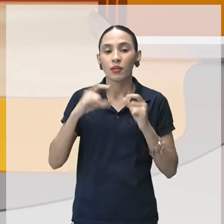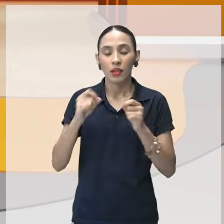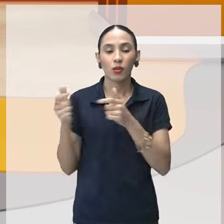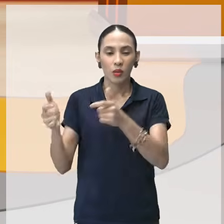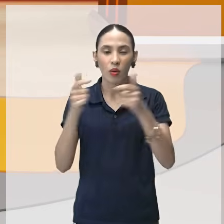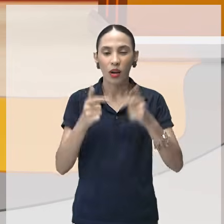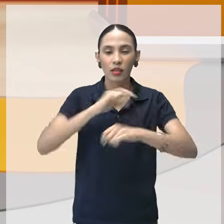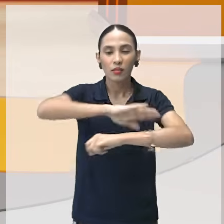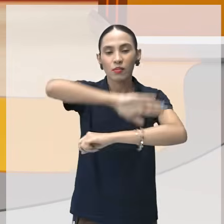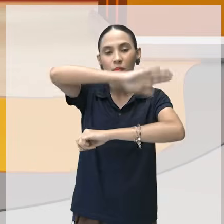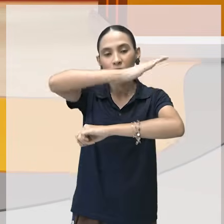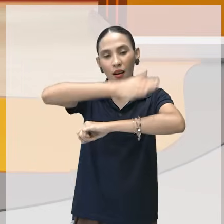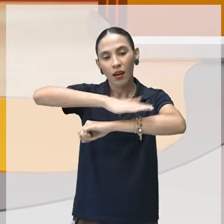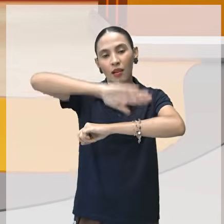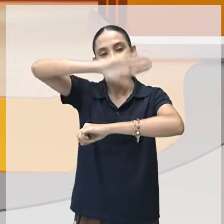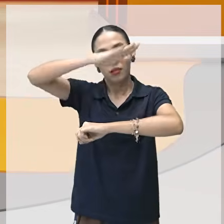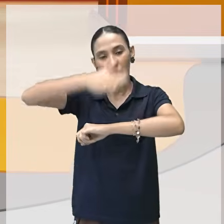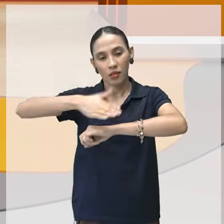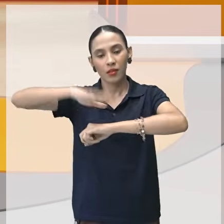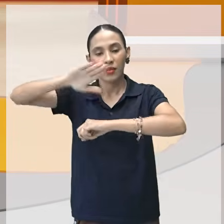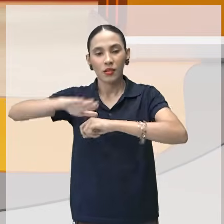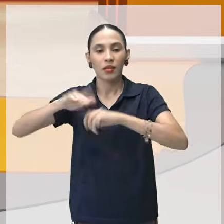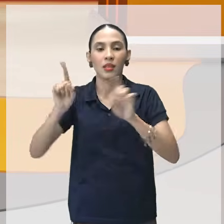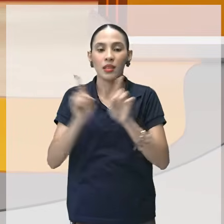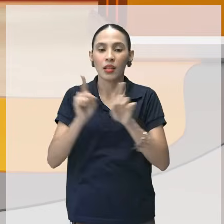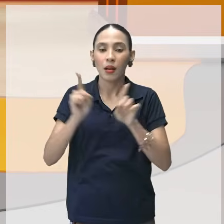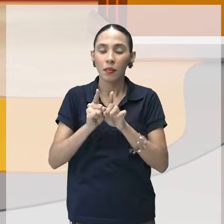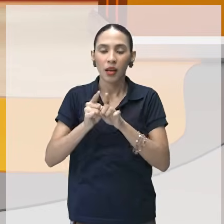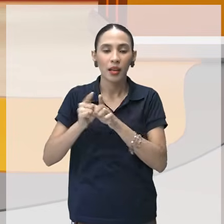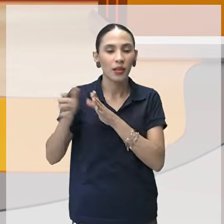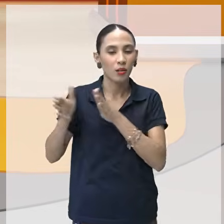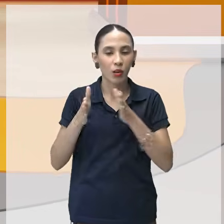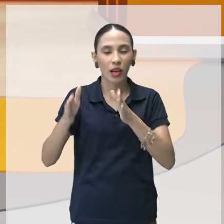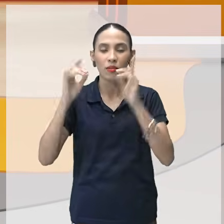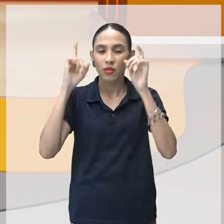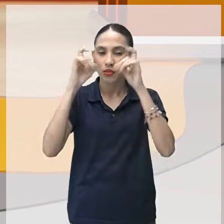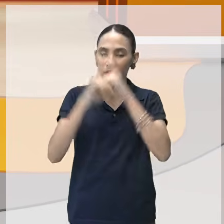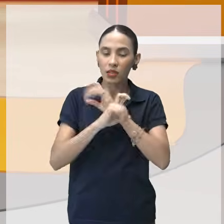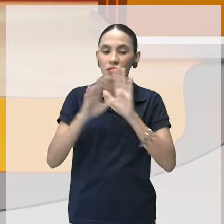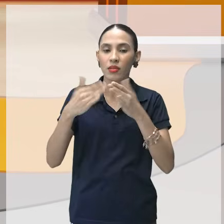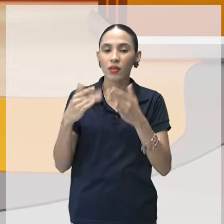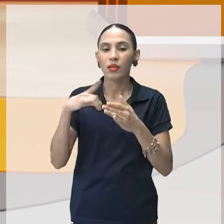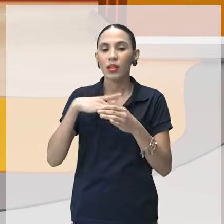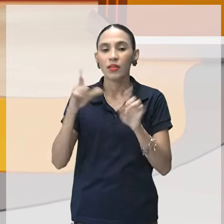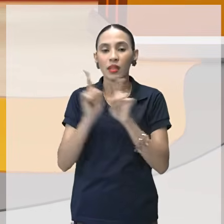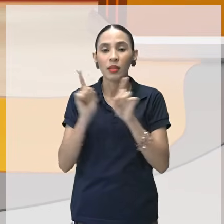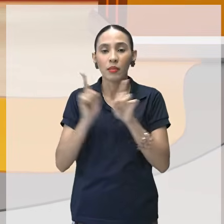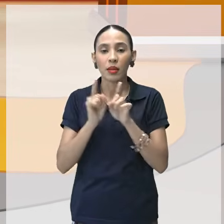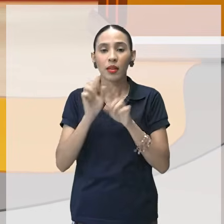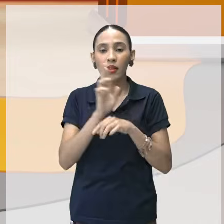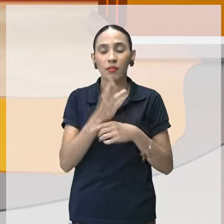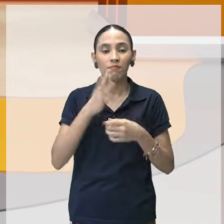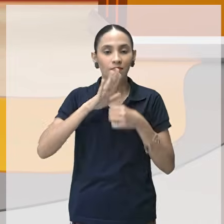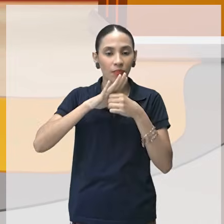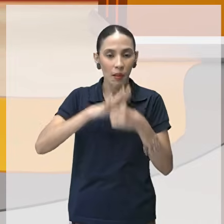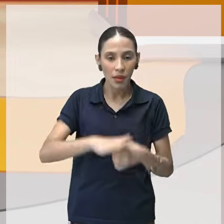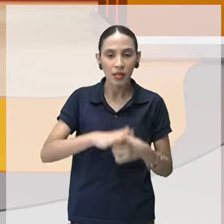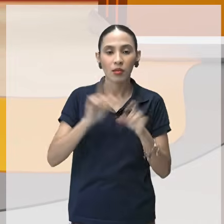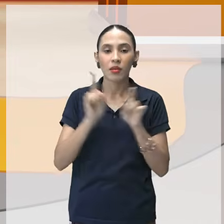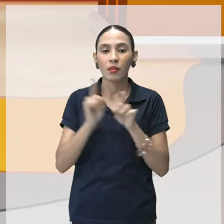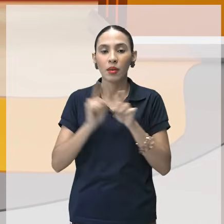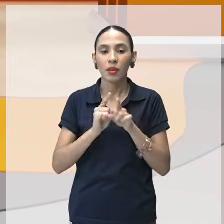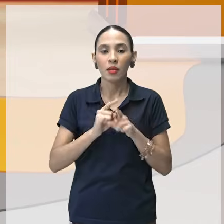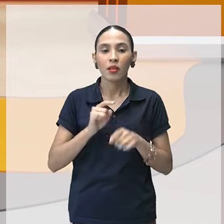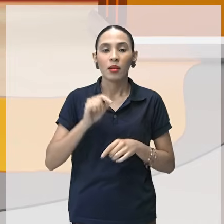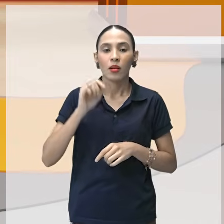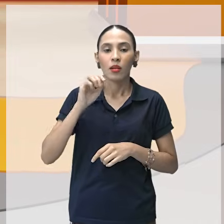lugares montanhosos, por áreas de vales, de pântanos. Então, houve ali também a questão da repressão do